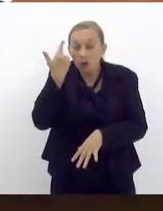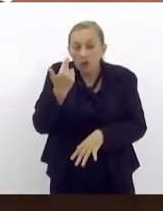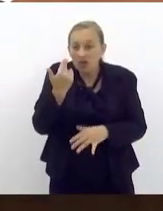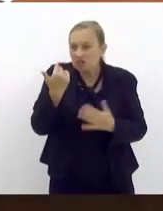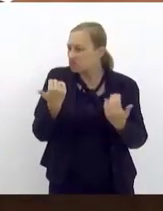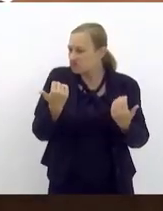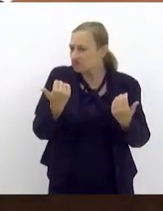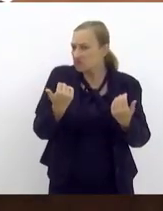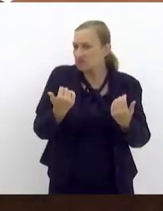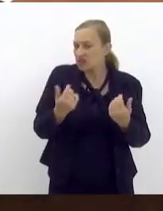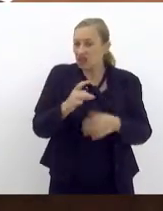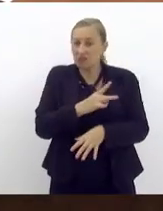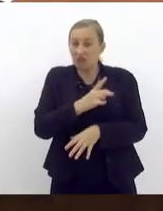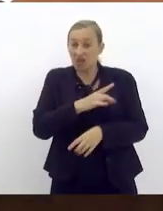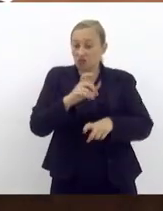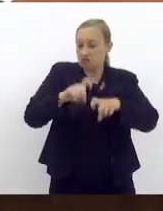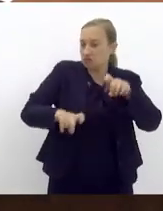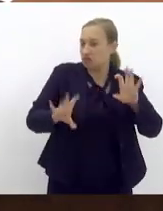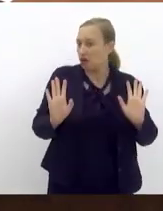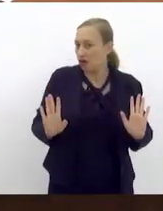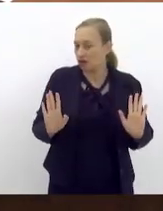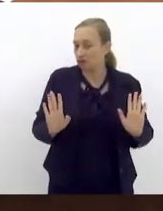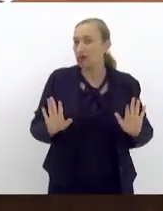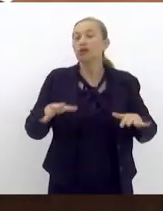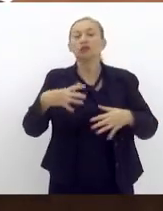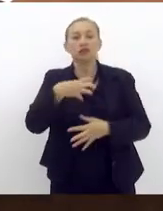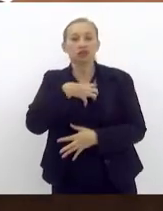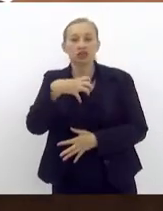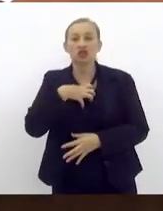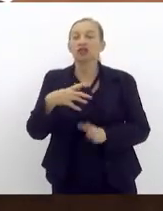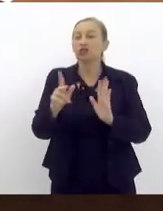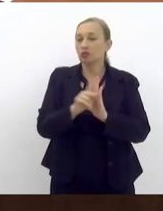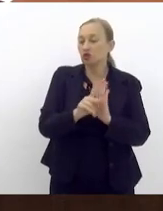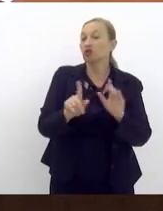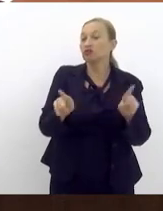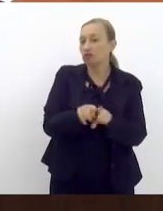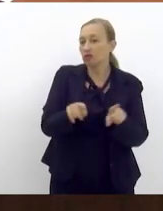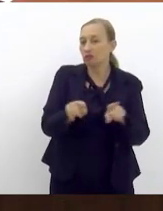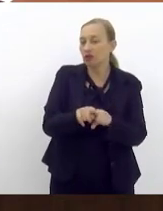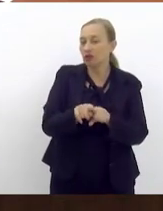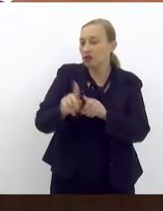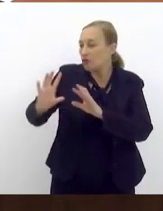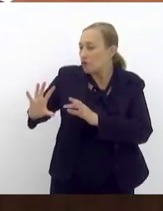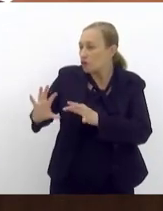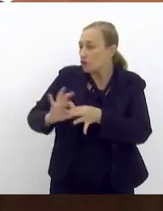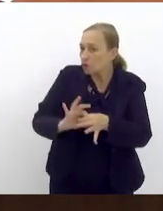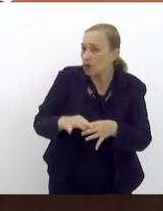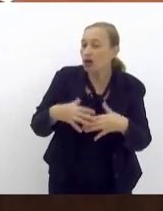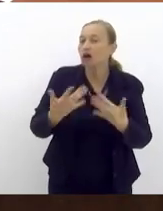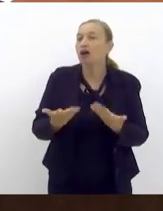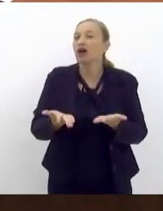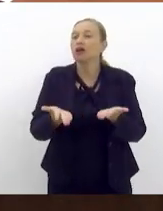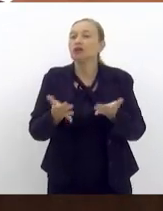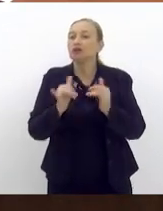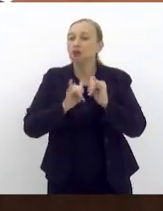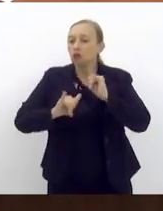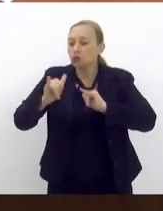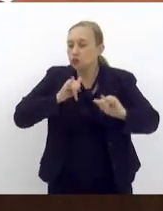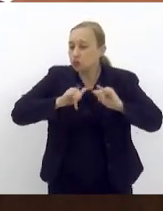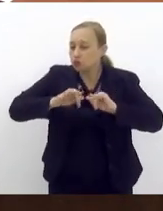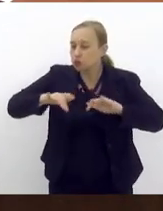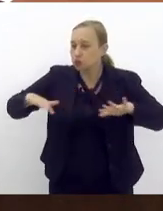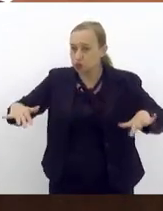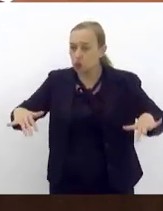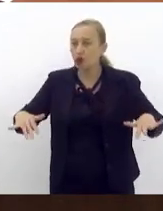em especial Então nesse sentido esse projeto também vem num âmbito de propagandas e